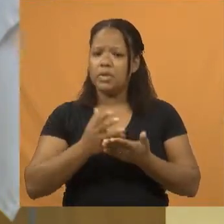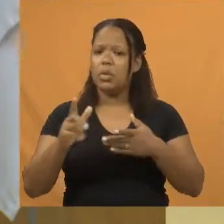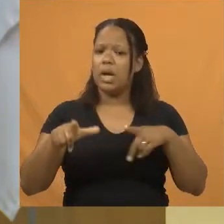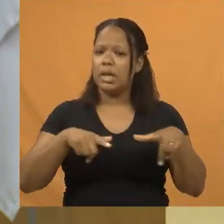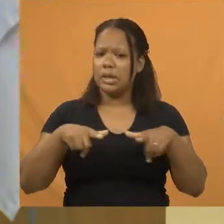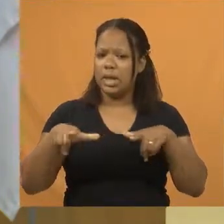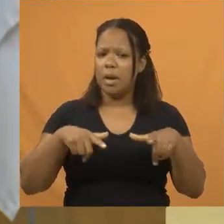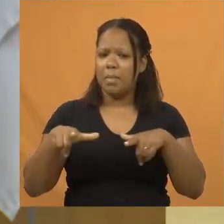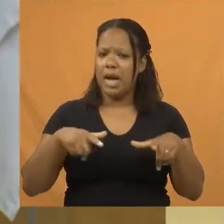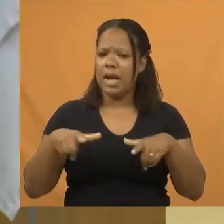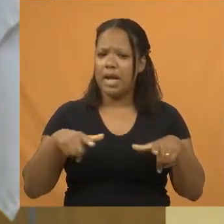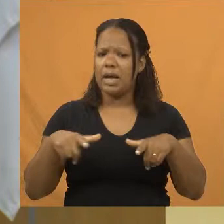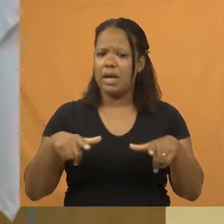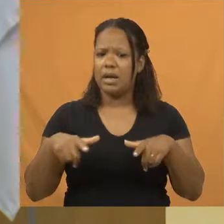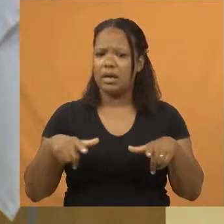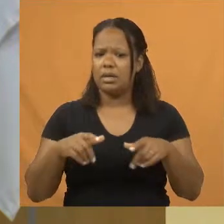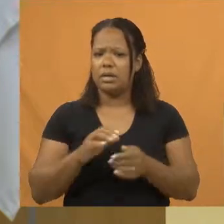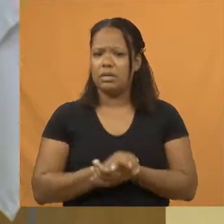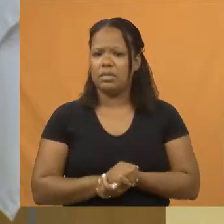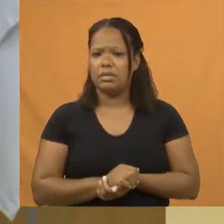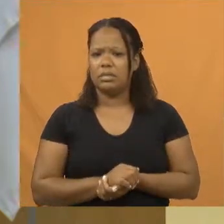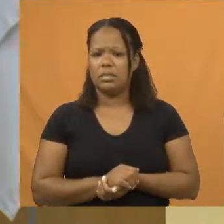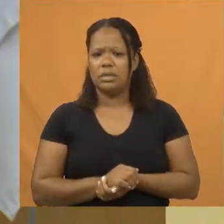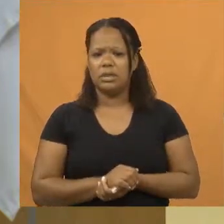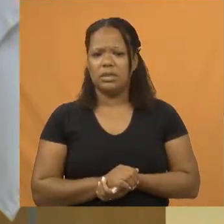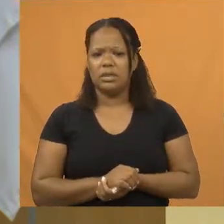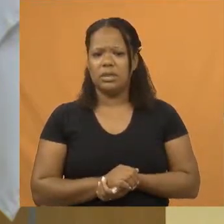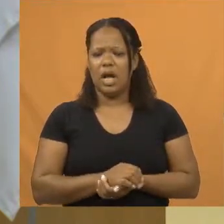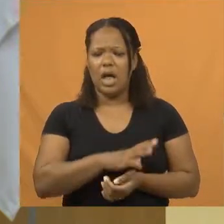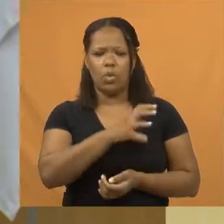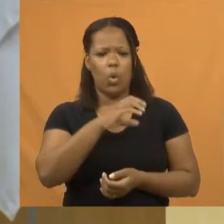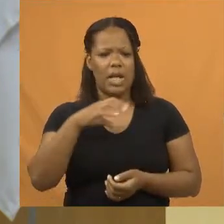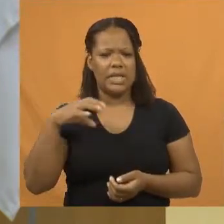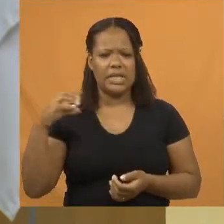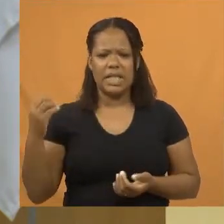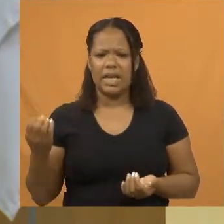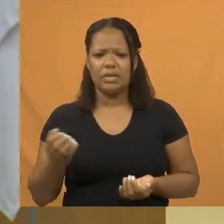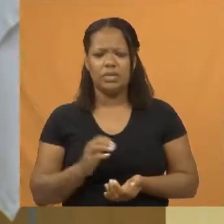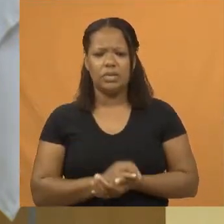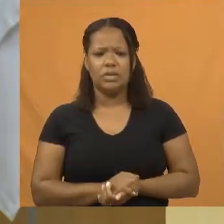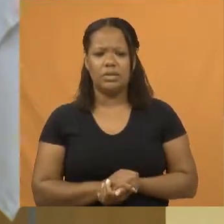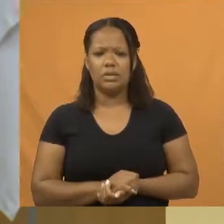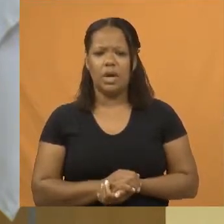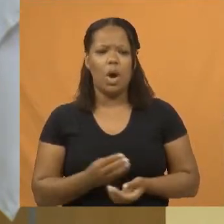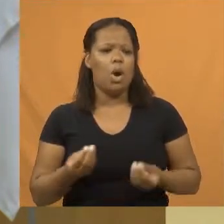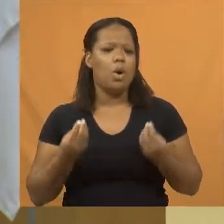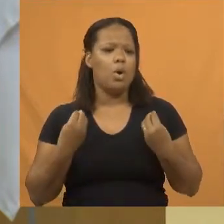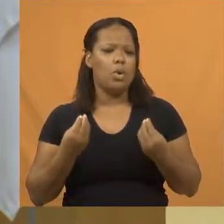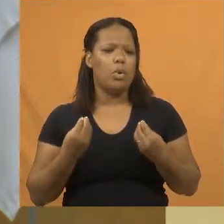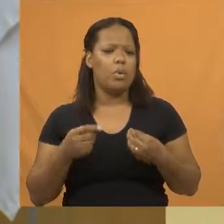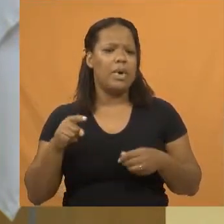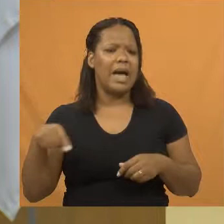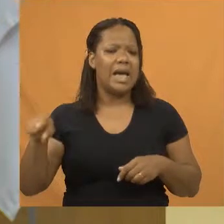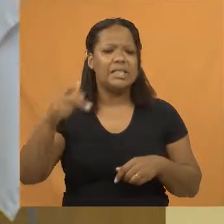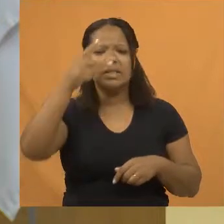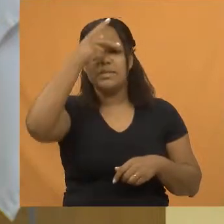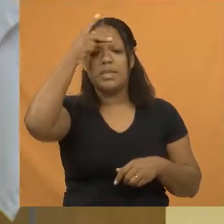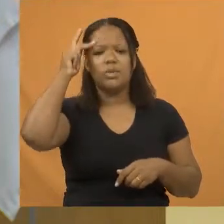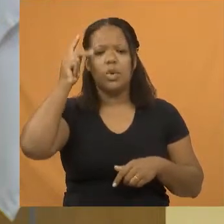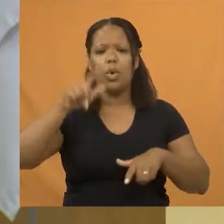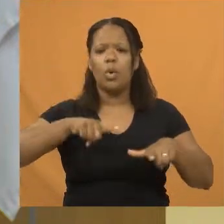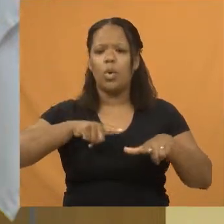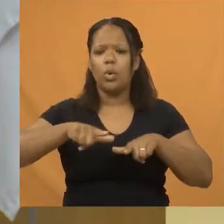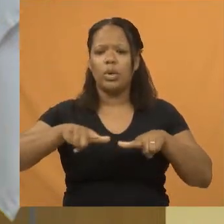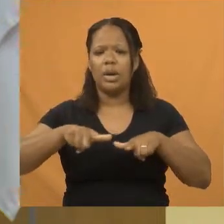iniciaram a sua atividade de trabalho na infância, na adolescência. E como exigir que essas pessoas que